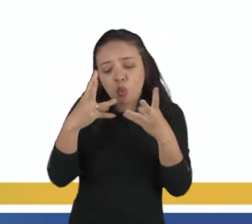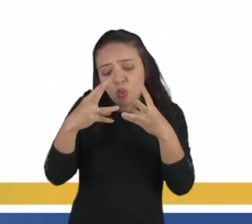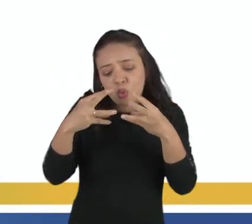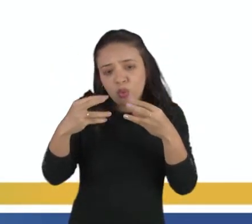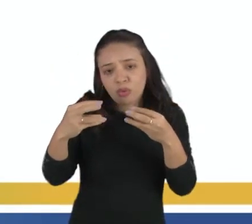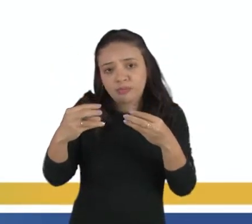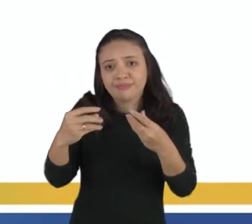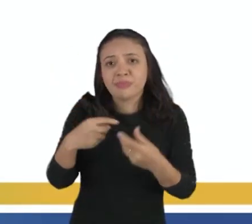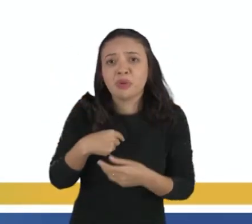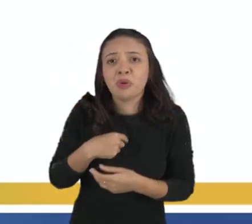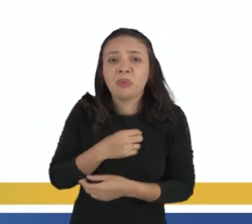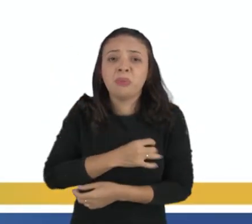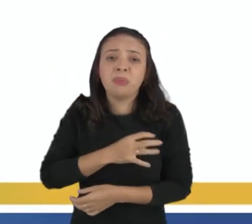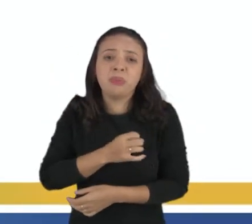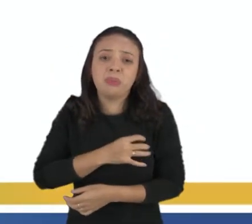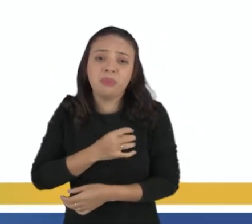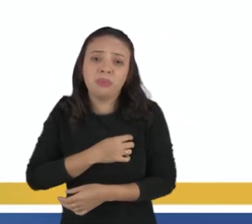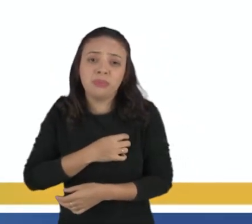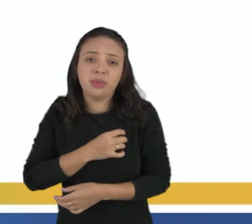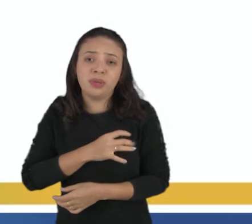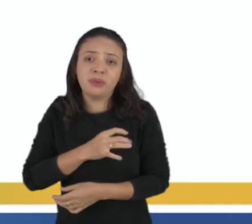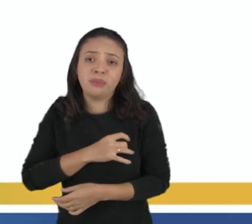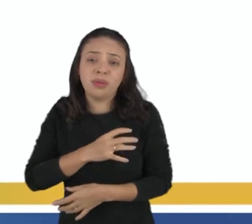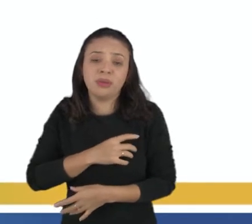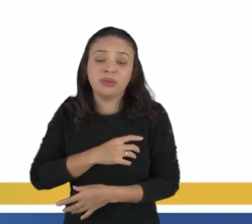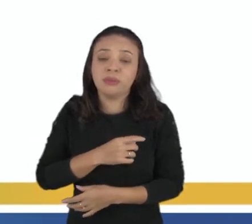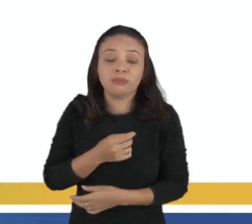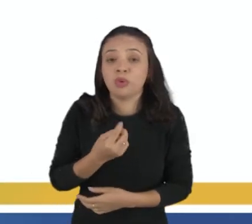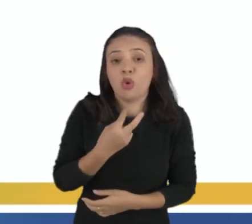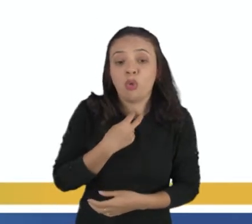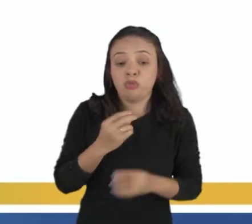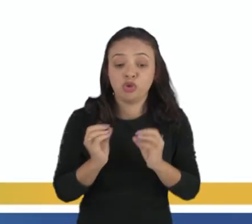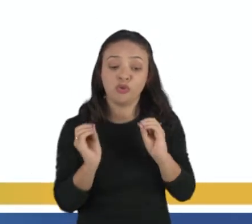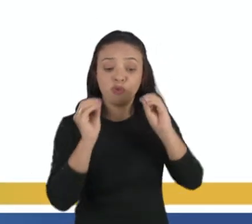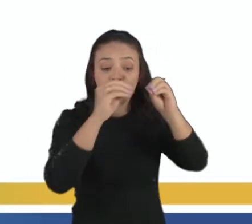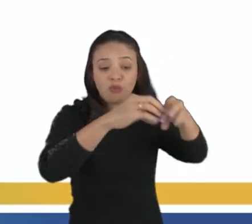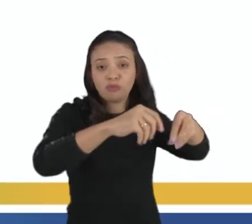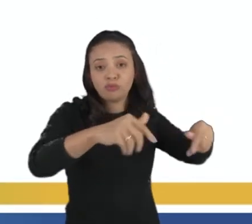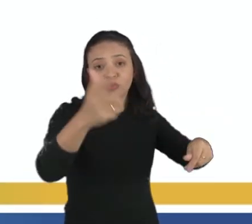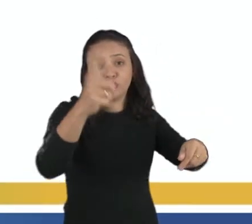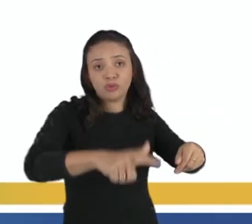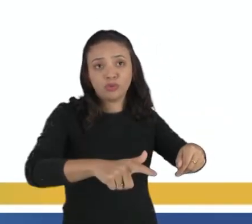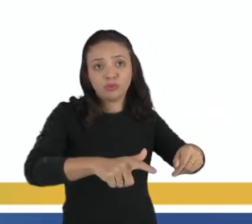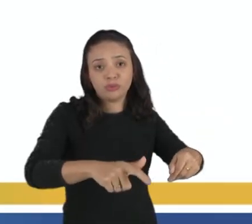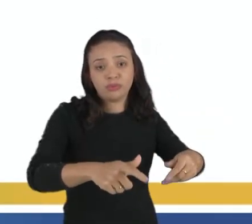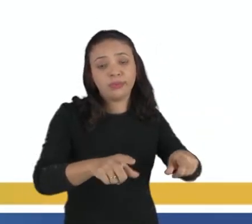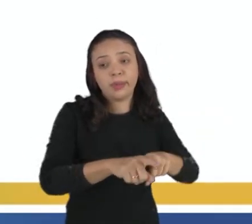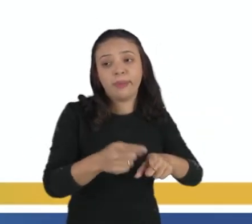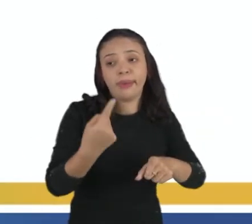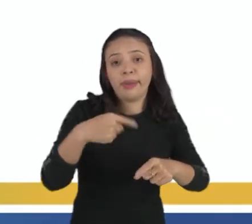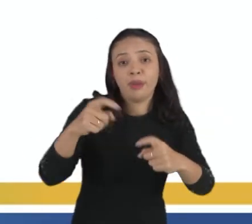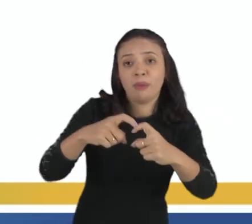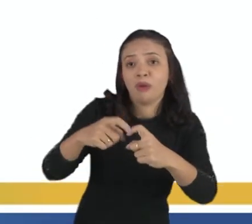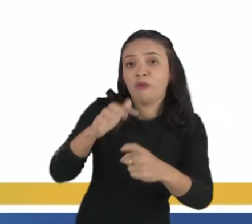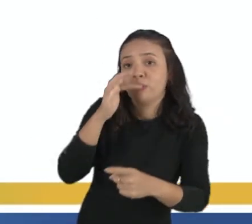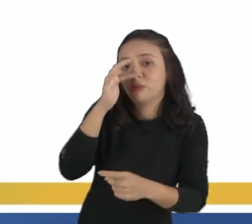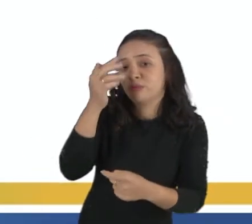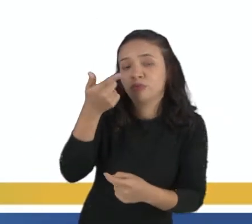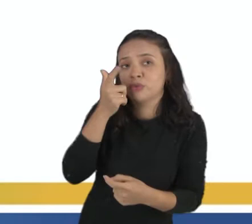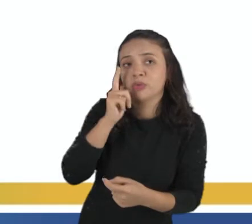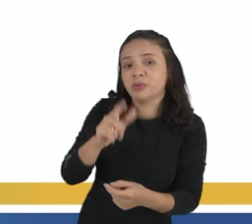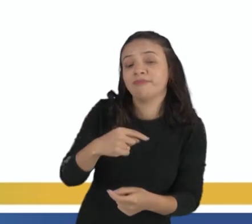sua vida, não adiantava restituí-la ao jardim, nem apelar para o médico das flores.